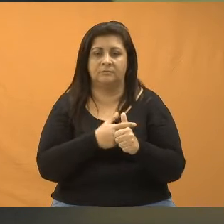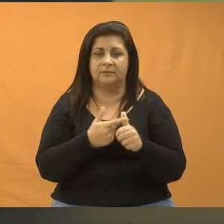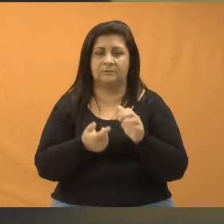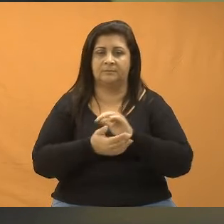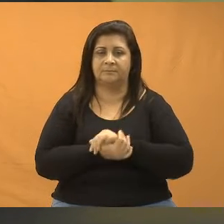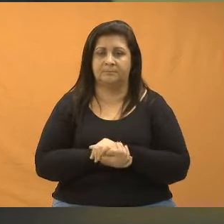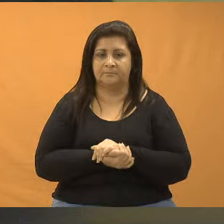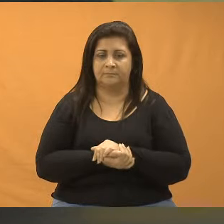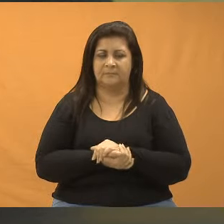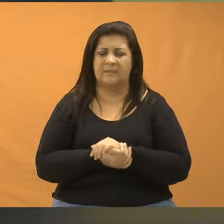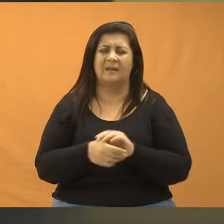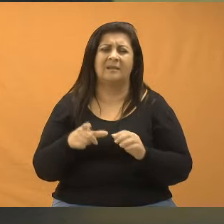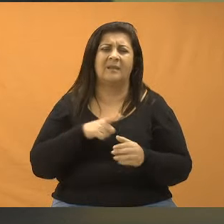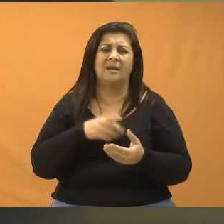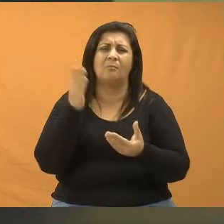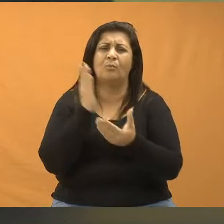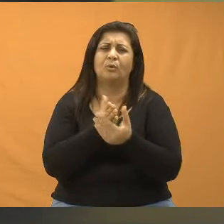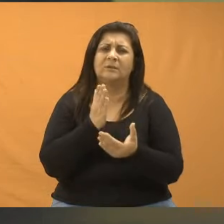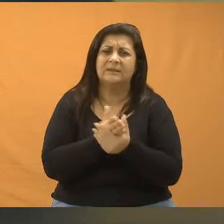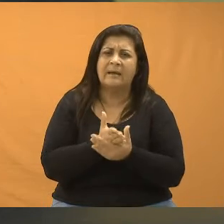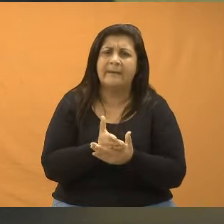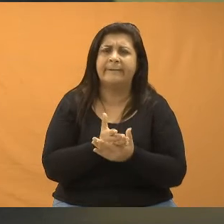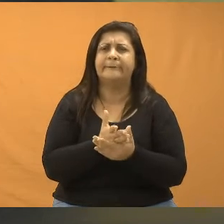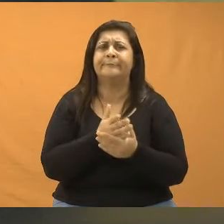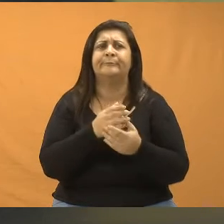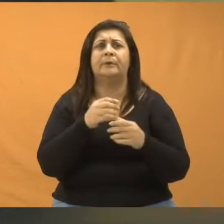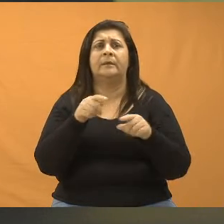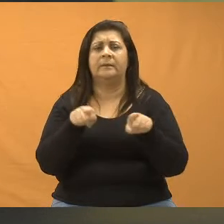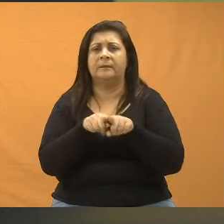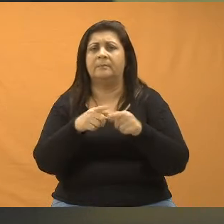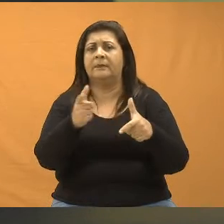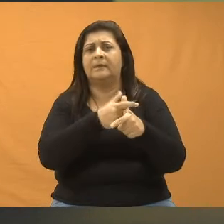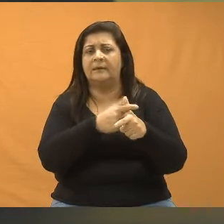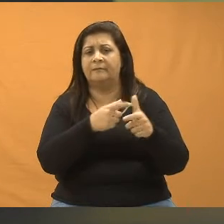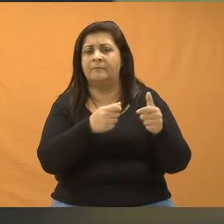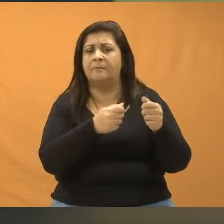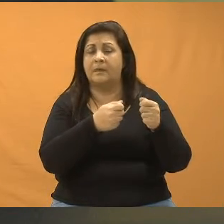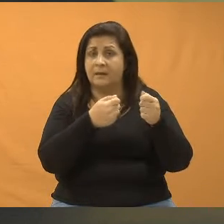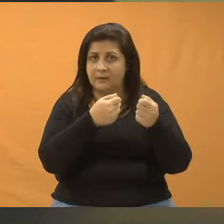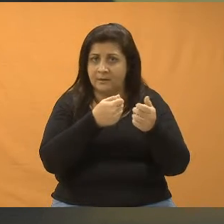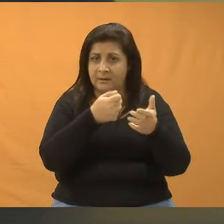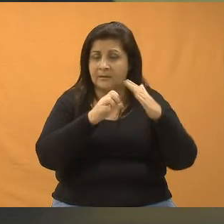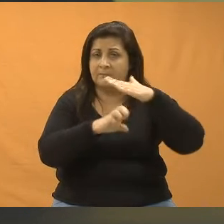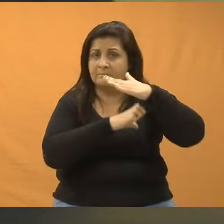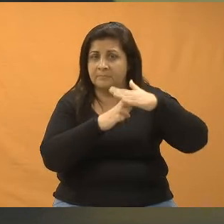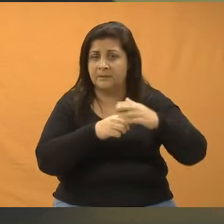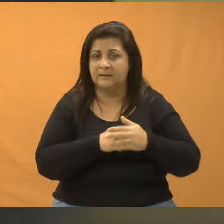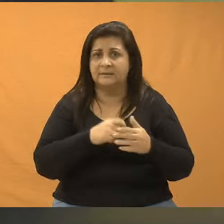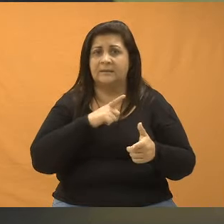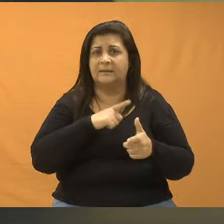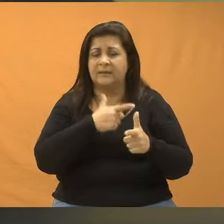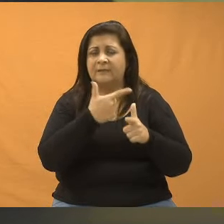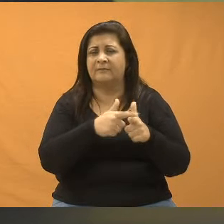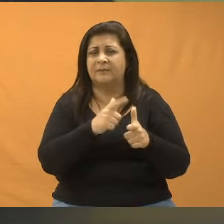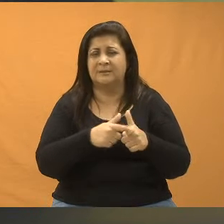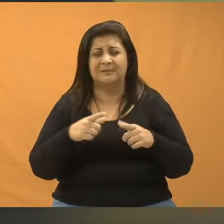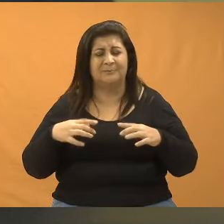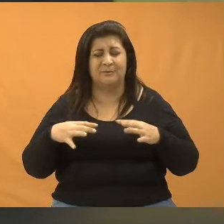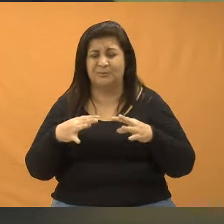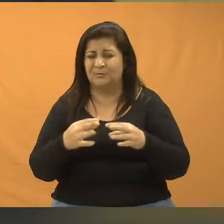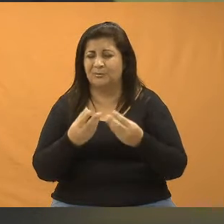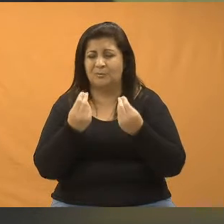fornecedores, acordos trabalhistas, dívidas judiciais, financiamentos, você tem de tudo,